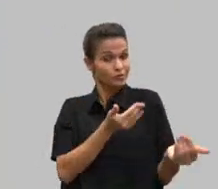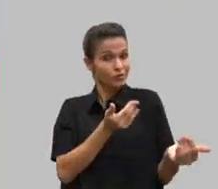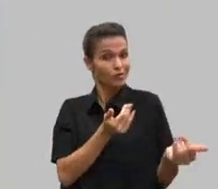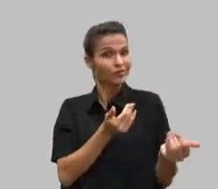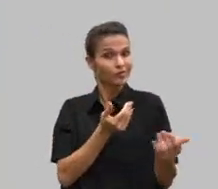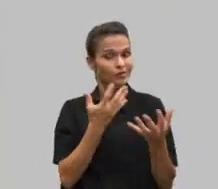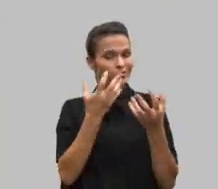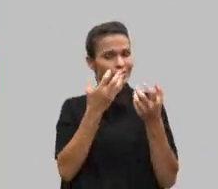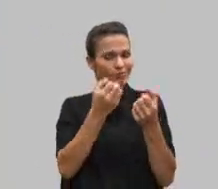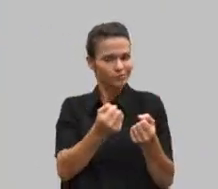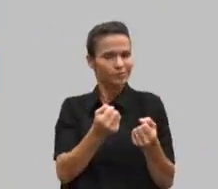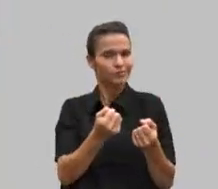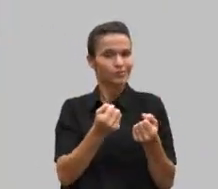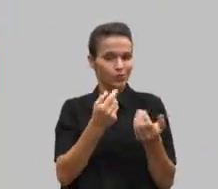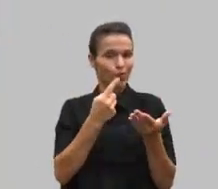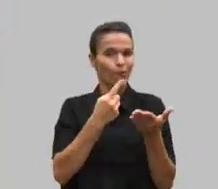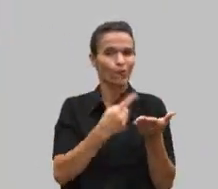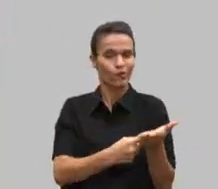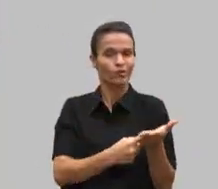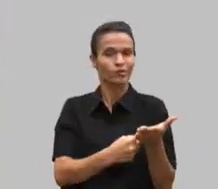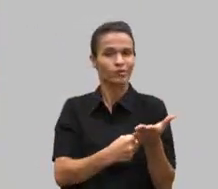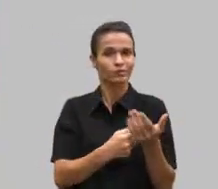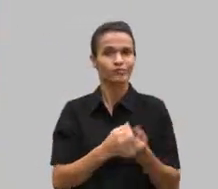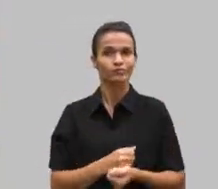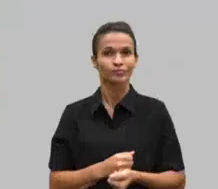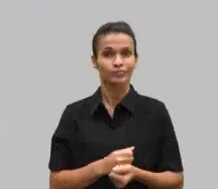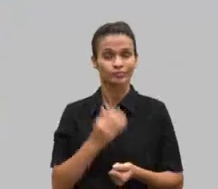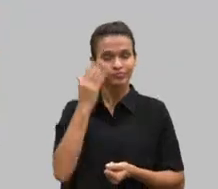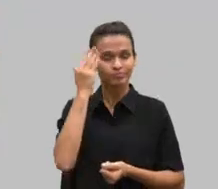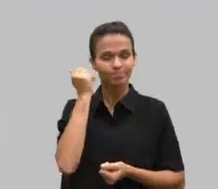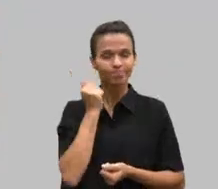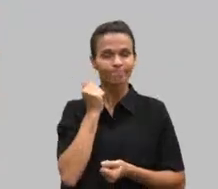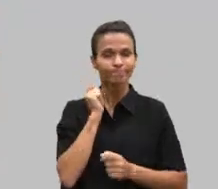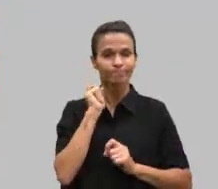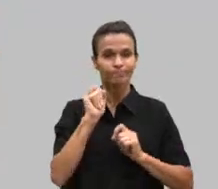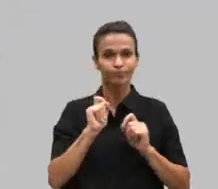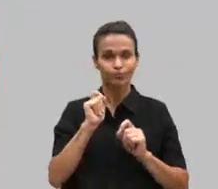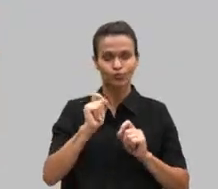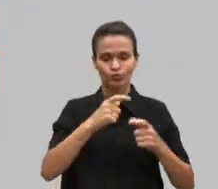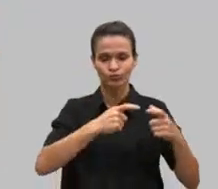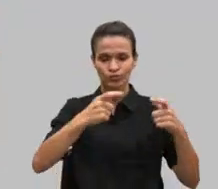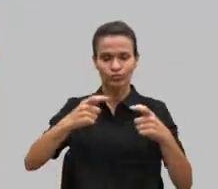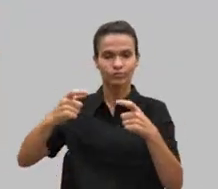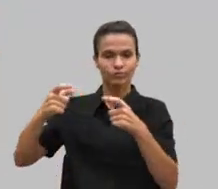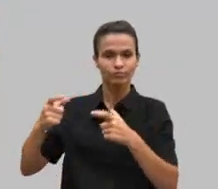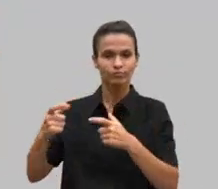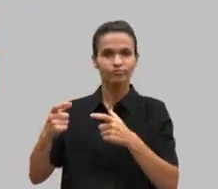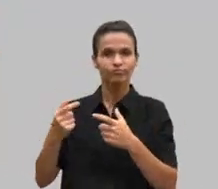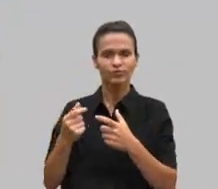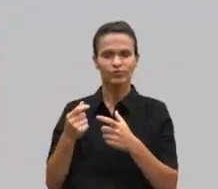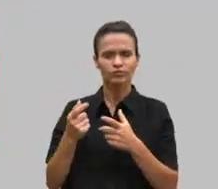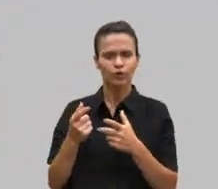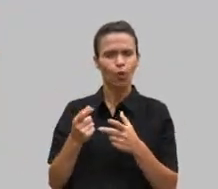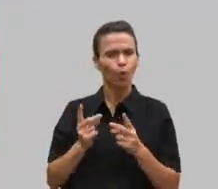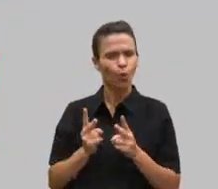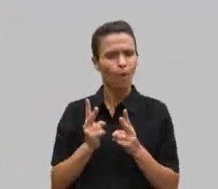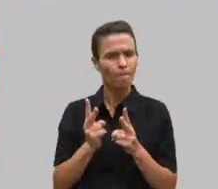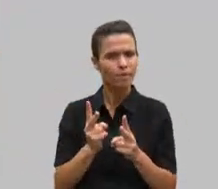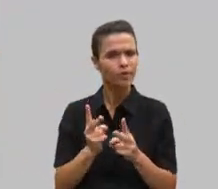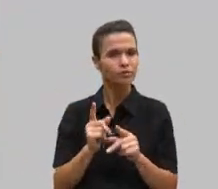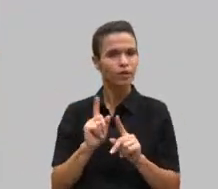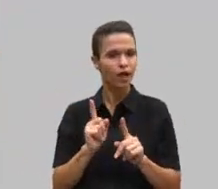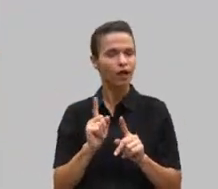sabemos com a cabeça e com o coração que os espaços que habitamos não serão mais os mesmos depois dessa experiência